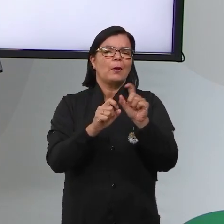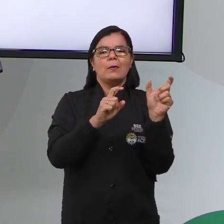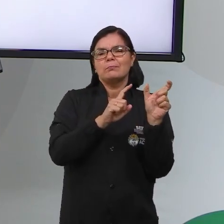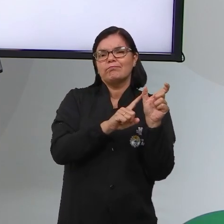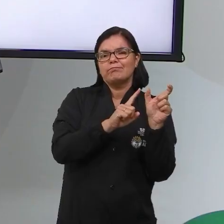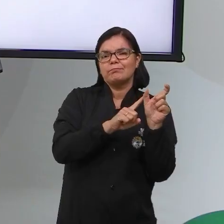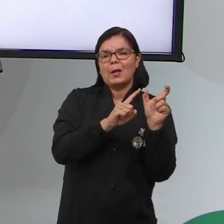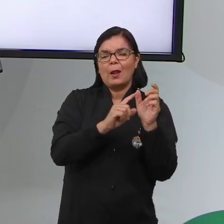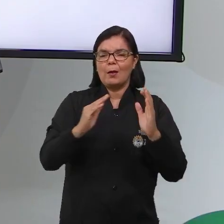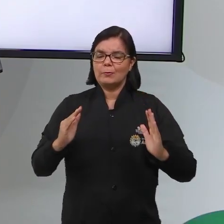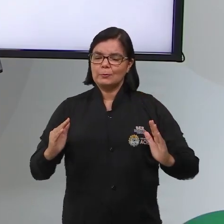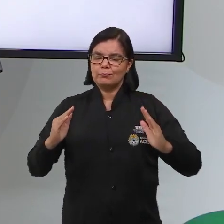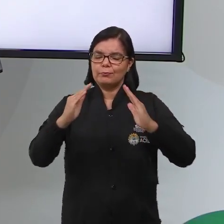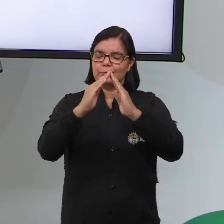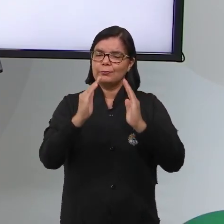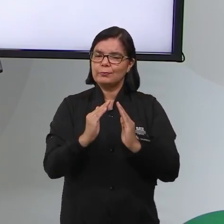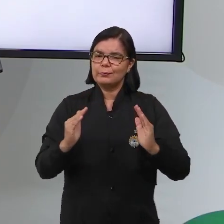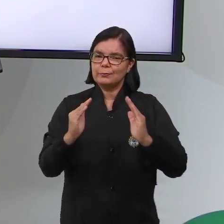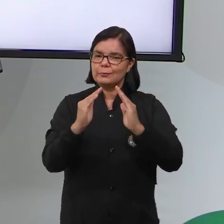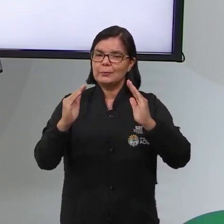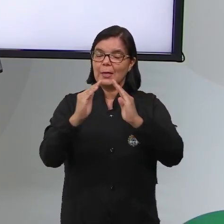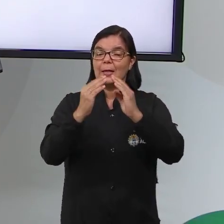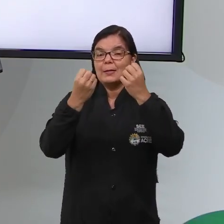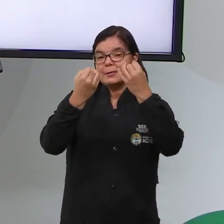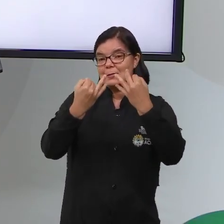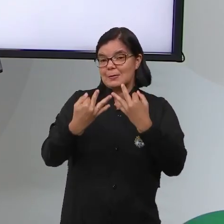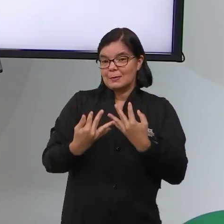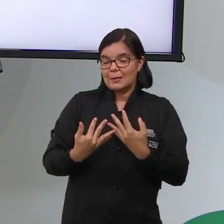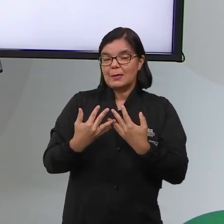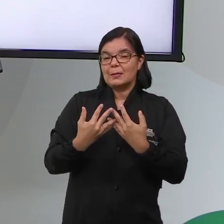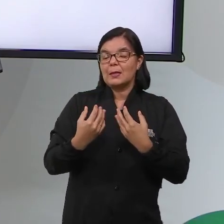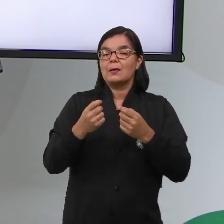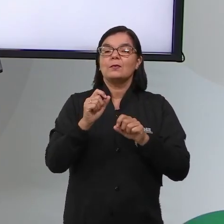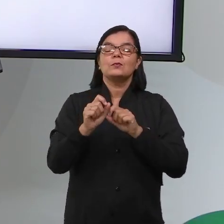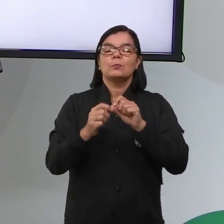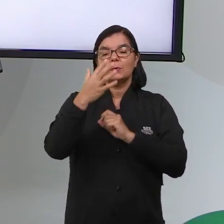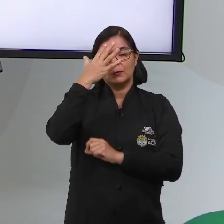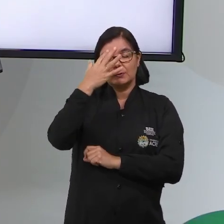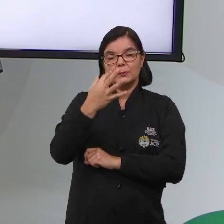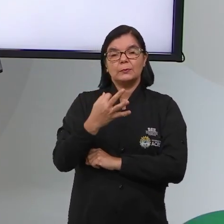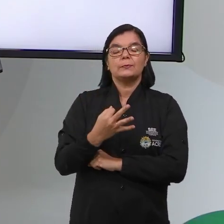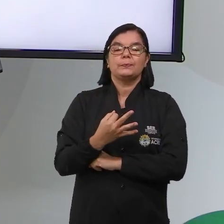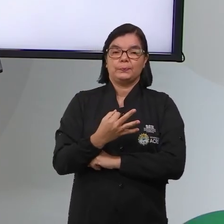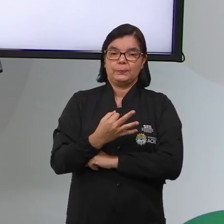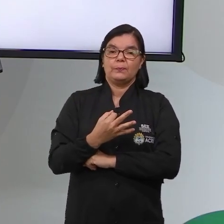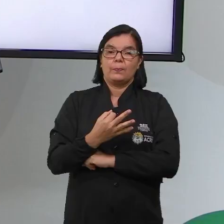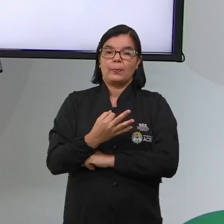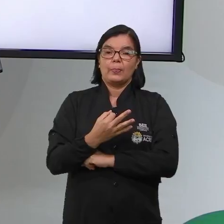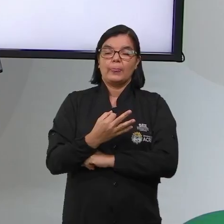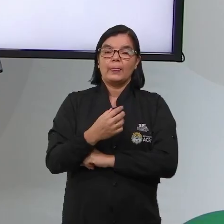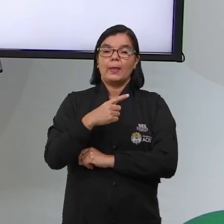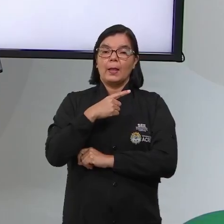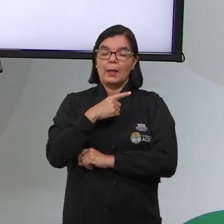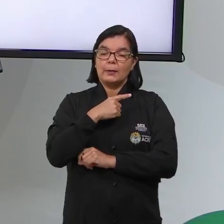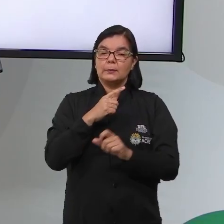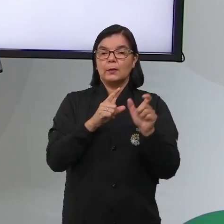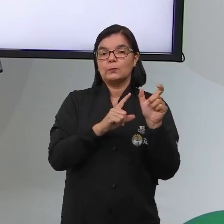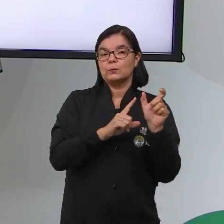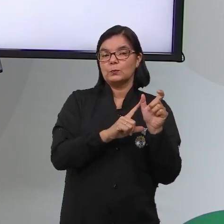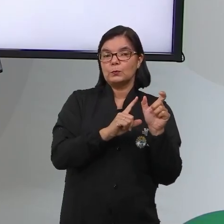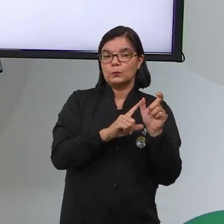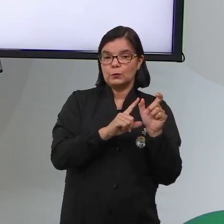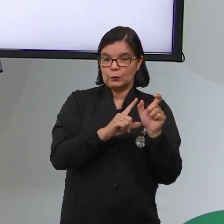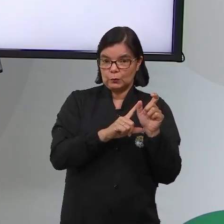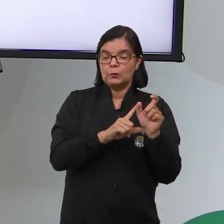estratificação social? Esse conceito, ele se reporta justamente a uma